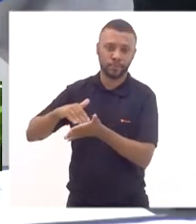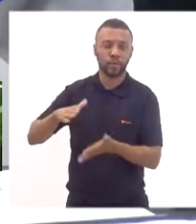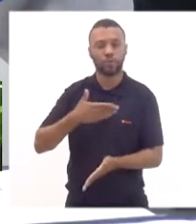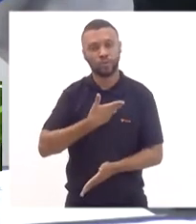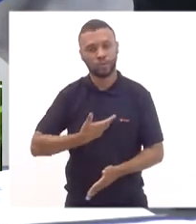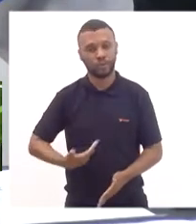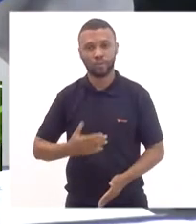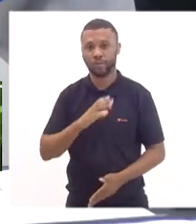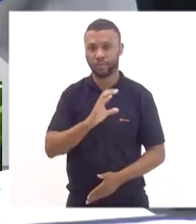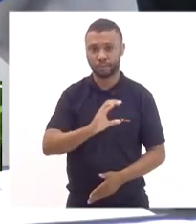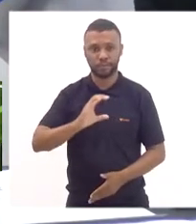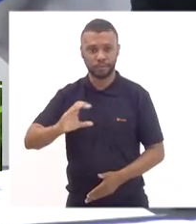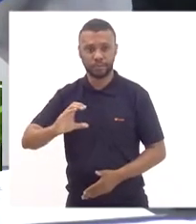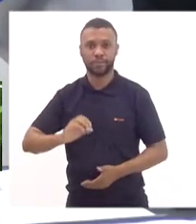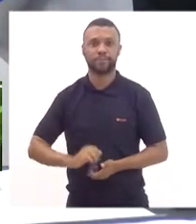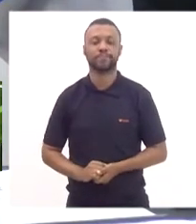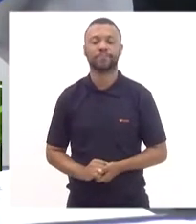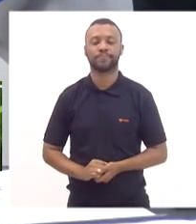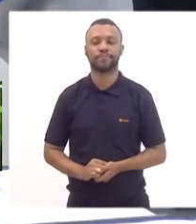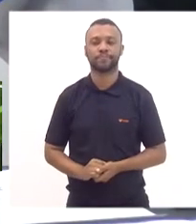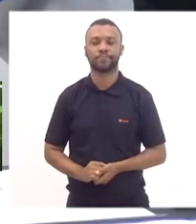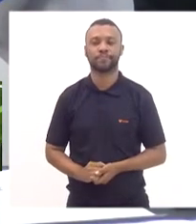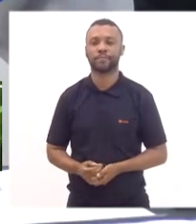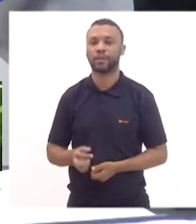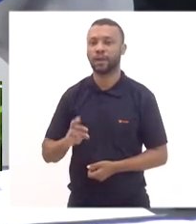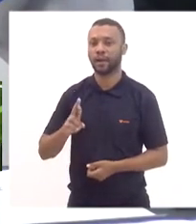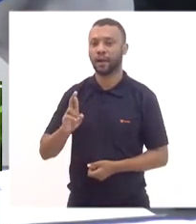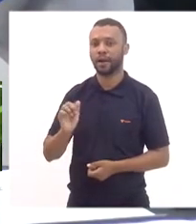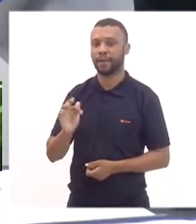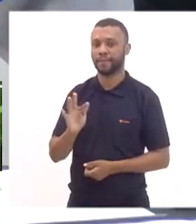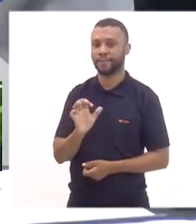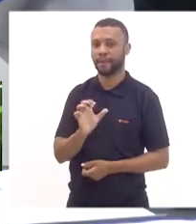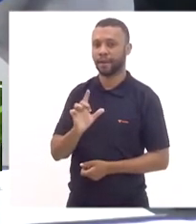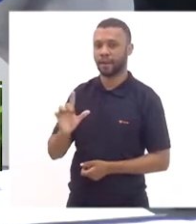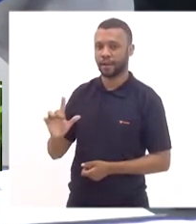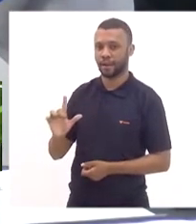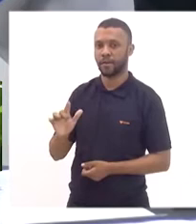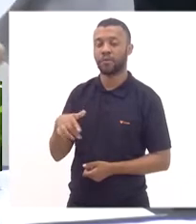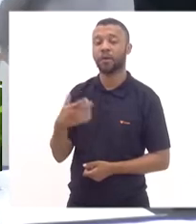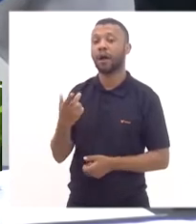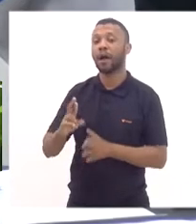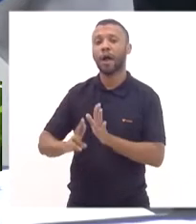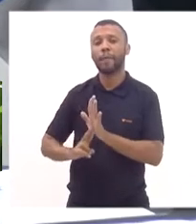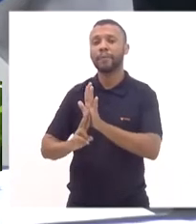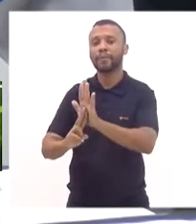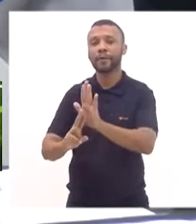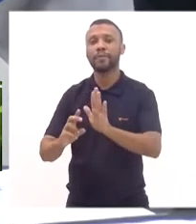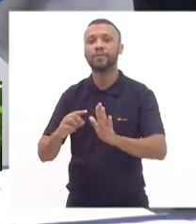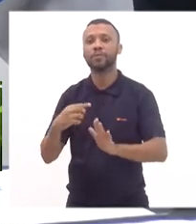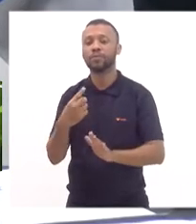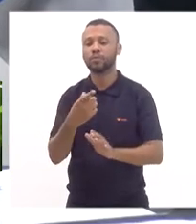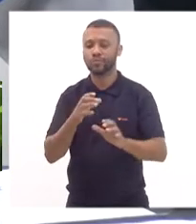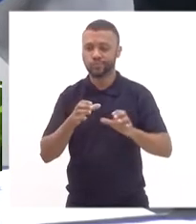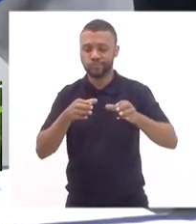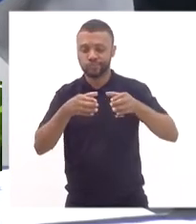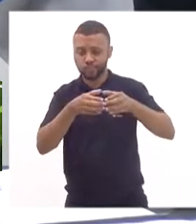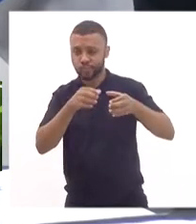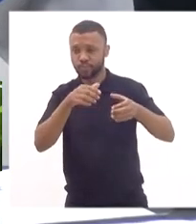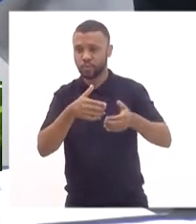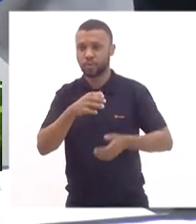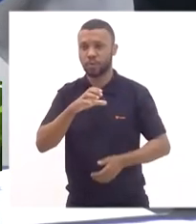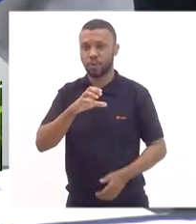governador, o Rafael Lírio, representando aqui a nossa CODIM,